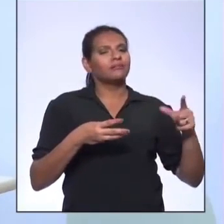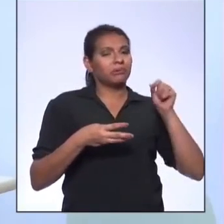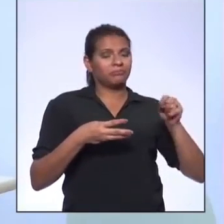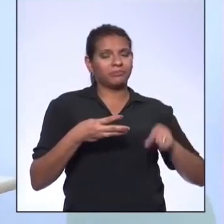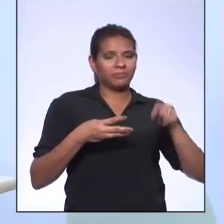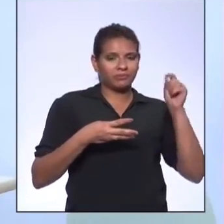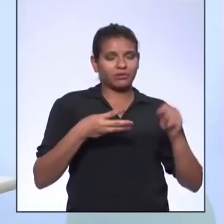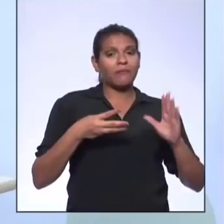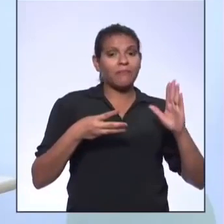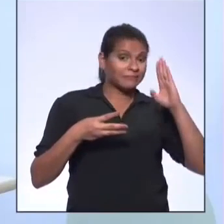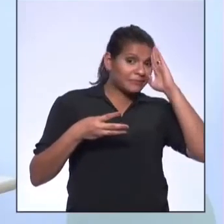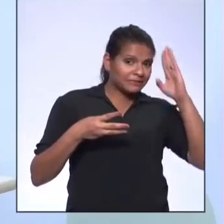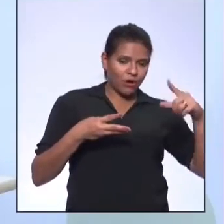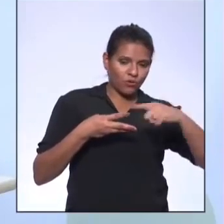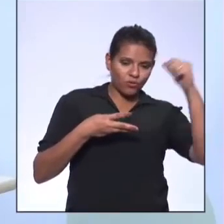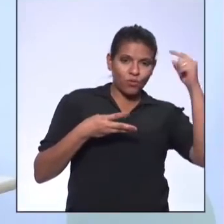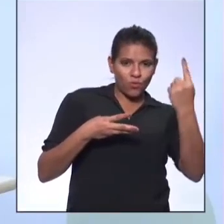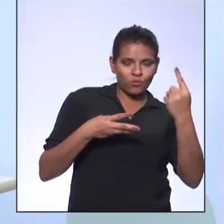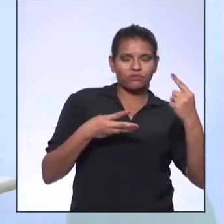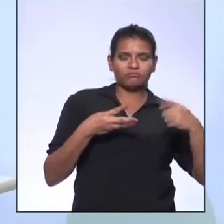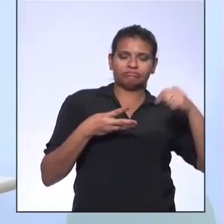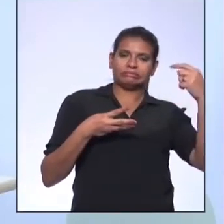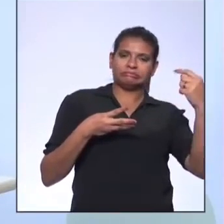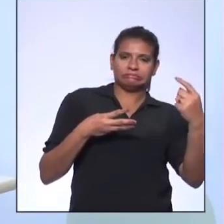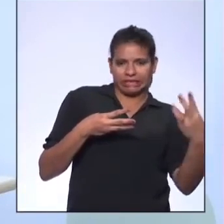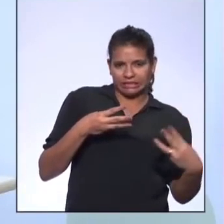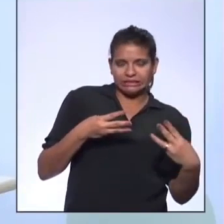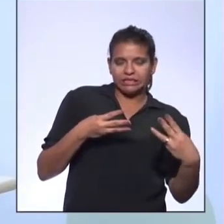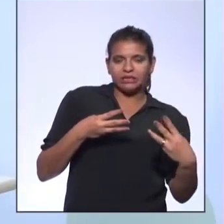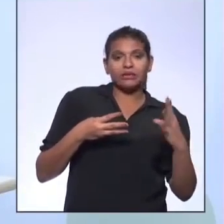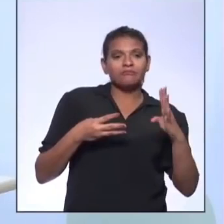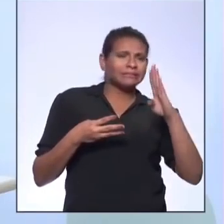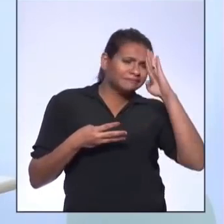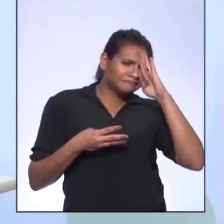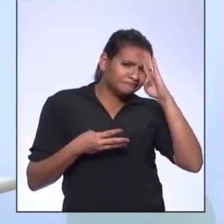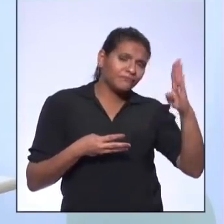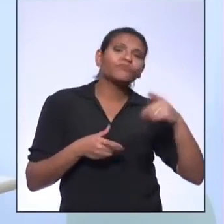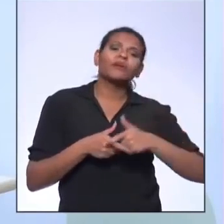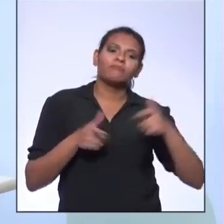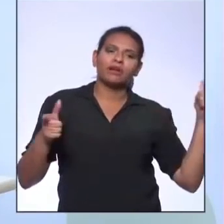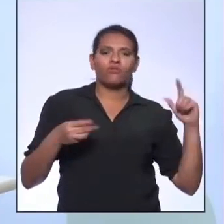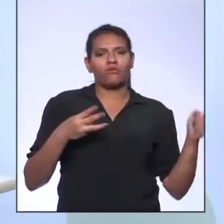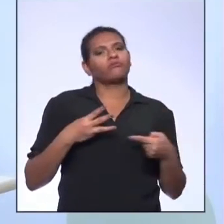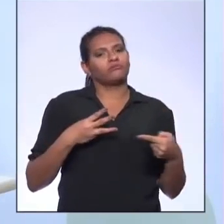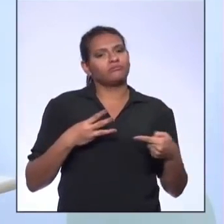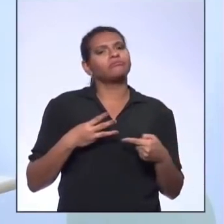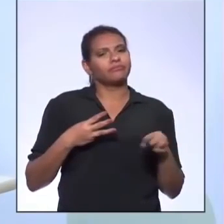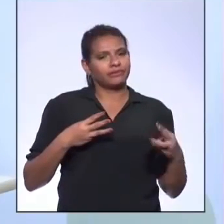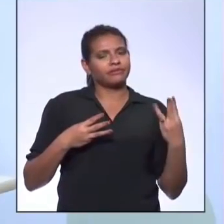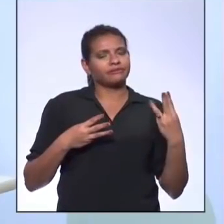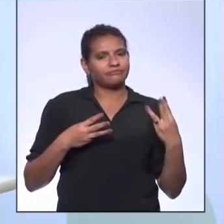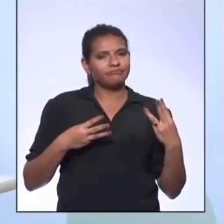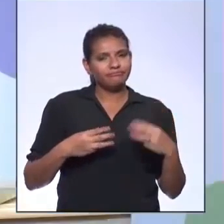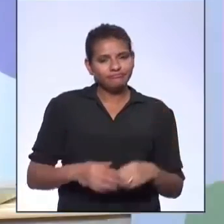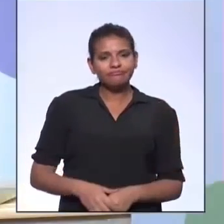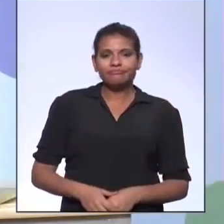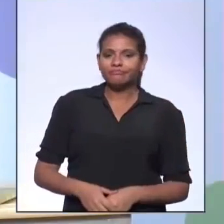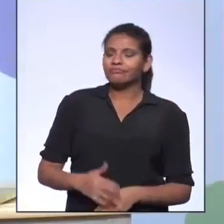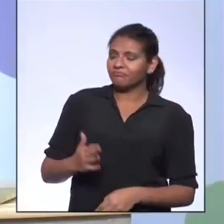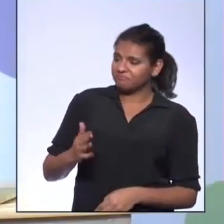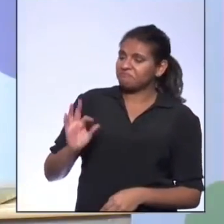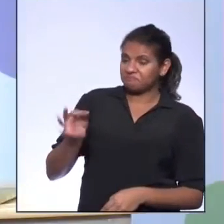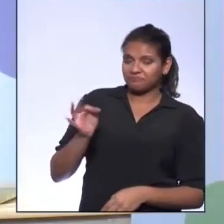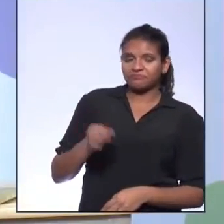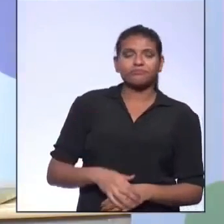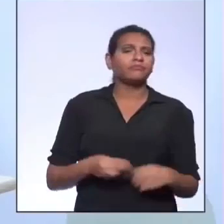1 e a 3, mas a que venceu mesmo aqui como alternativa de maior escolha é a número 3, professora. Olha, A 3 pessoal.